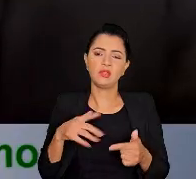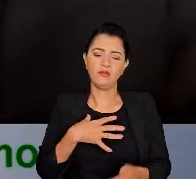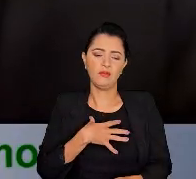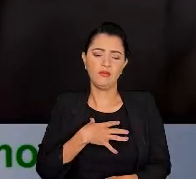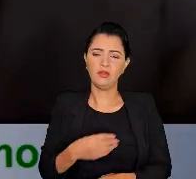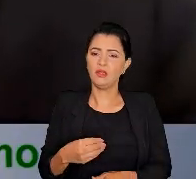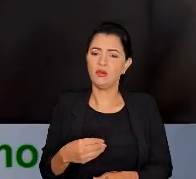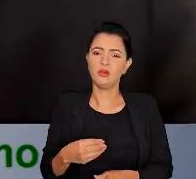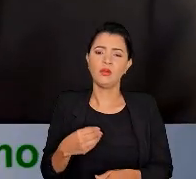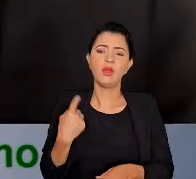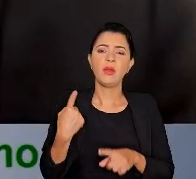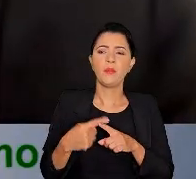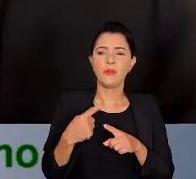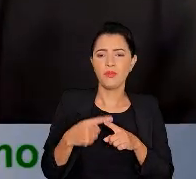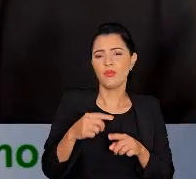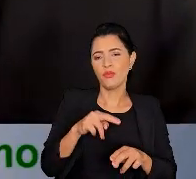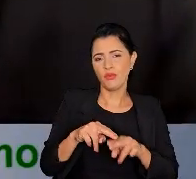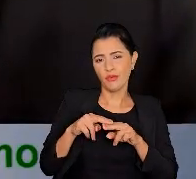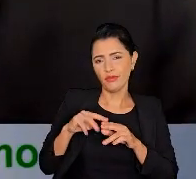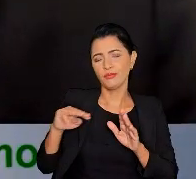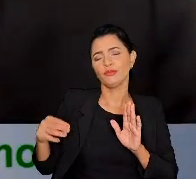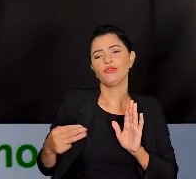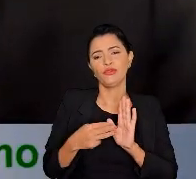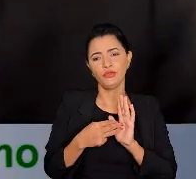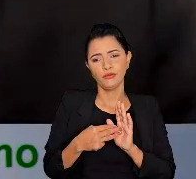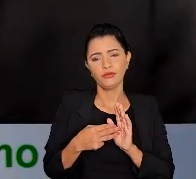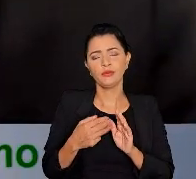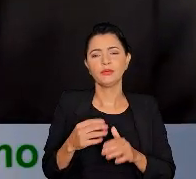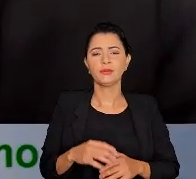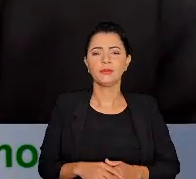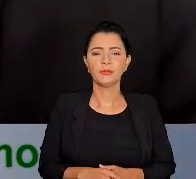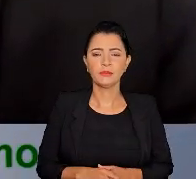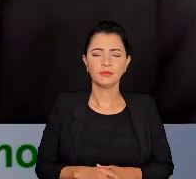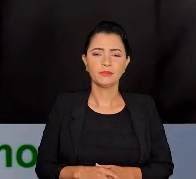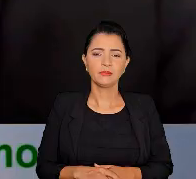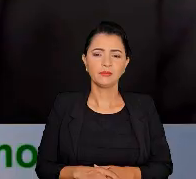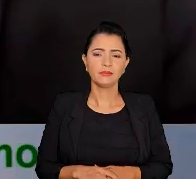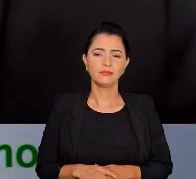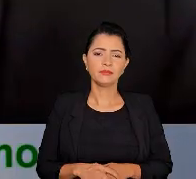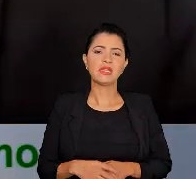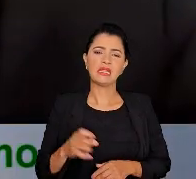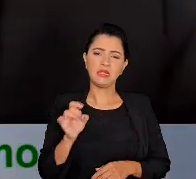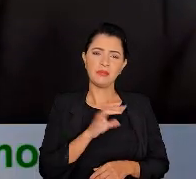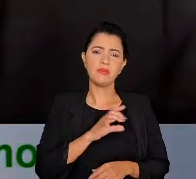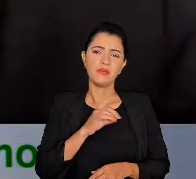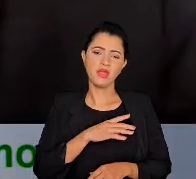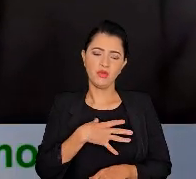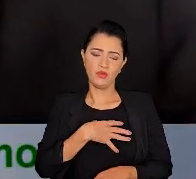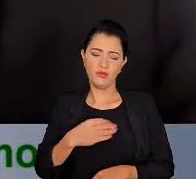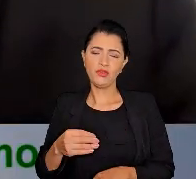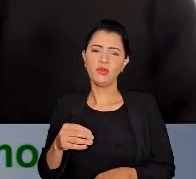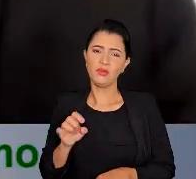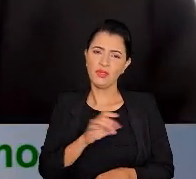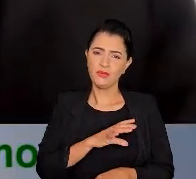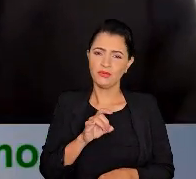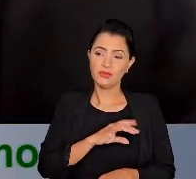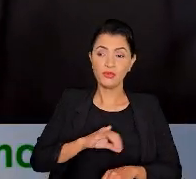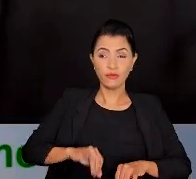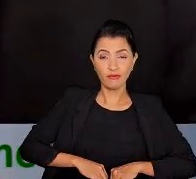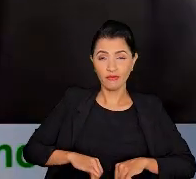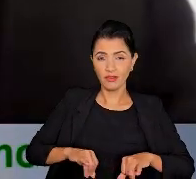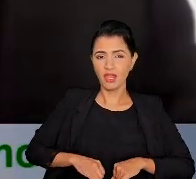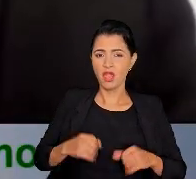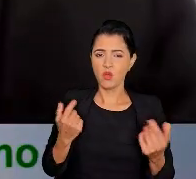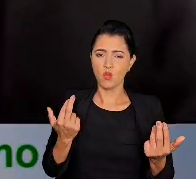descendentes, por essa razão de temer que eles sofressem o que eles próprios sofreram.